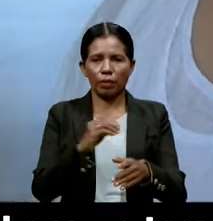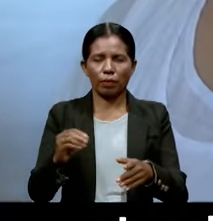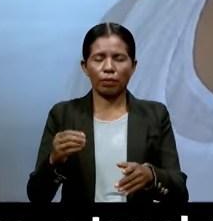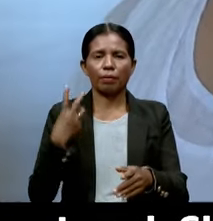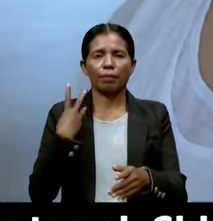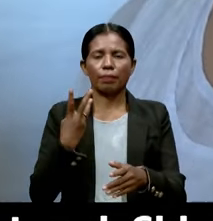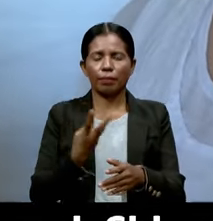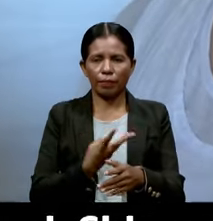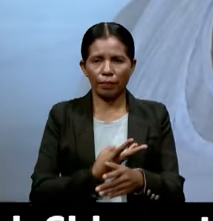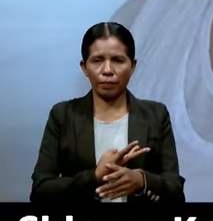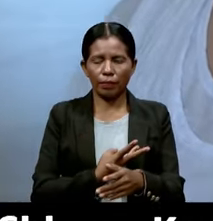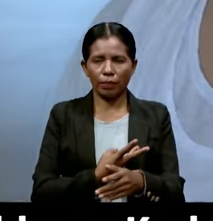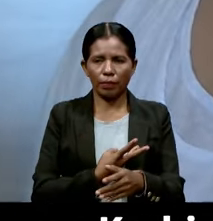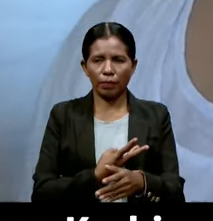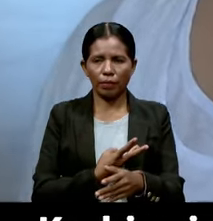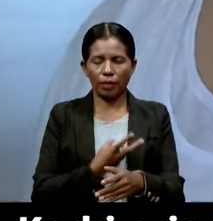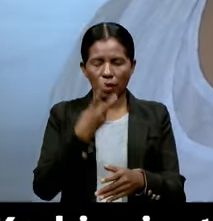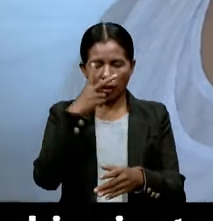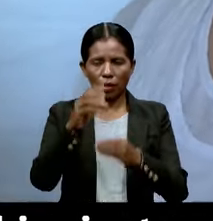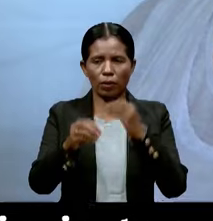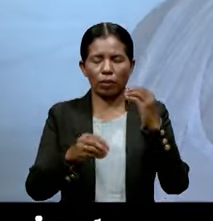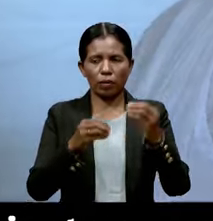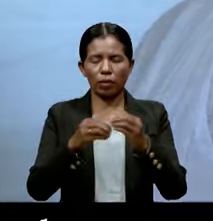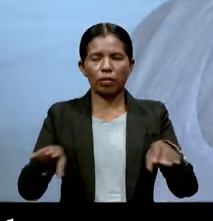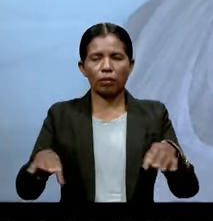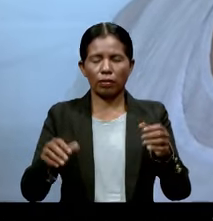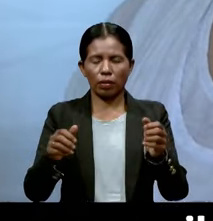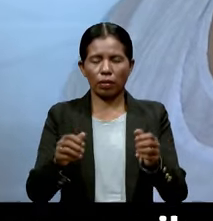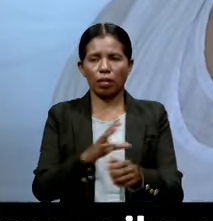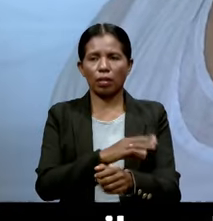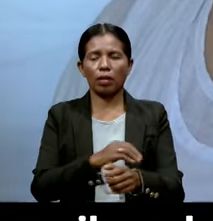ya relisang entre relasang entre